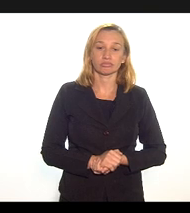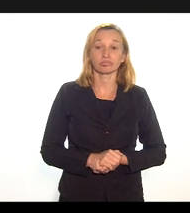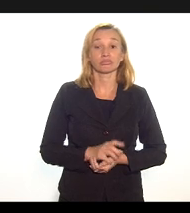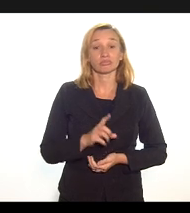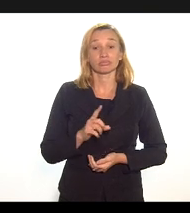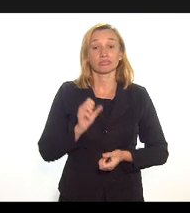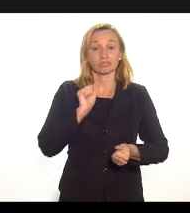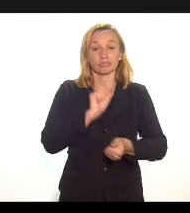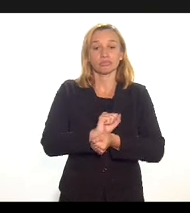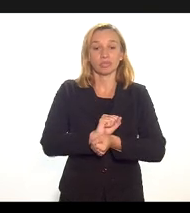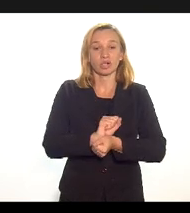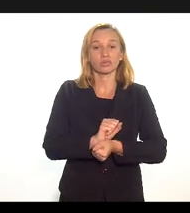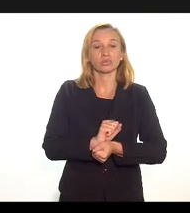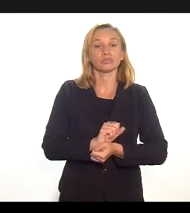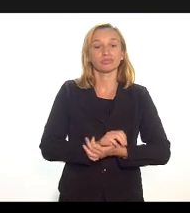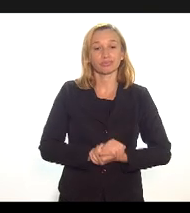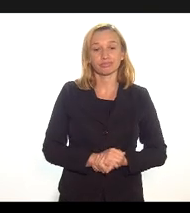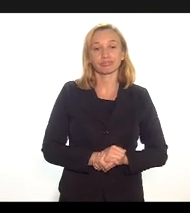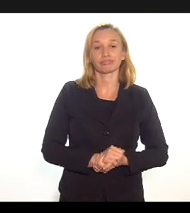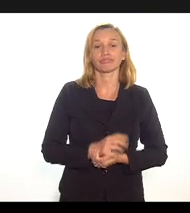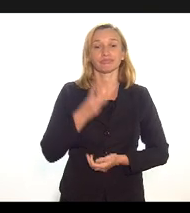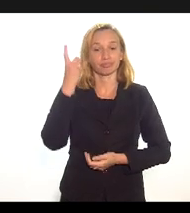Congelou, deputado.